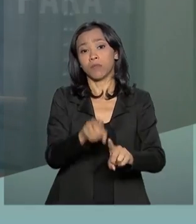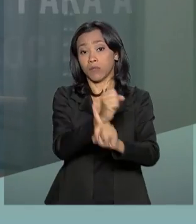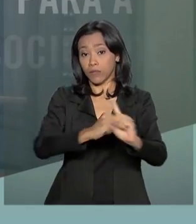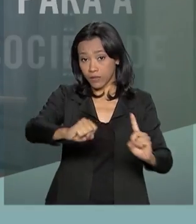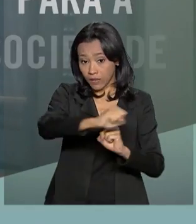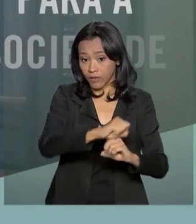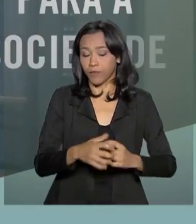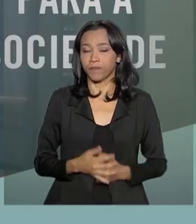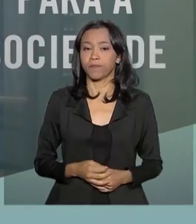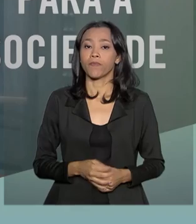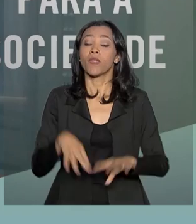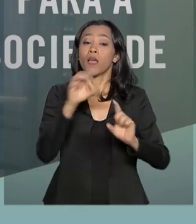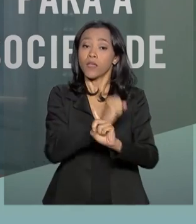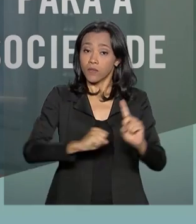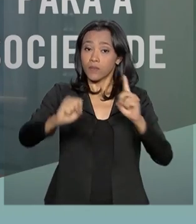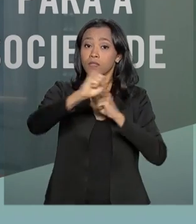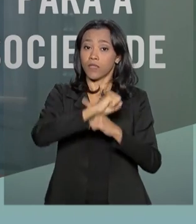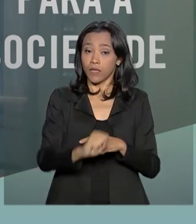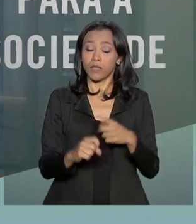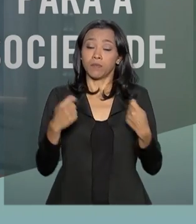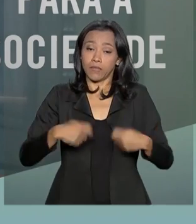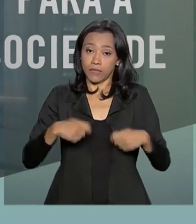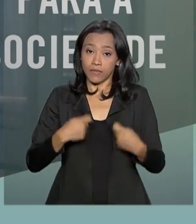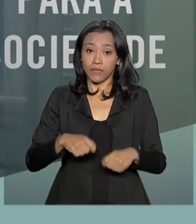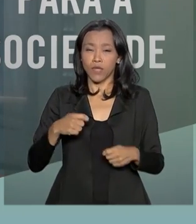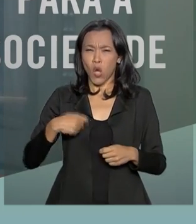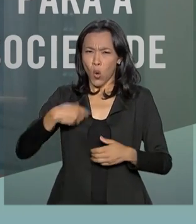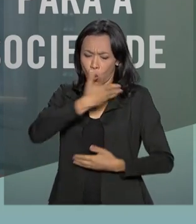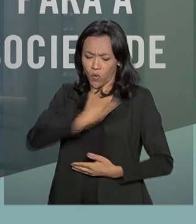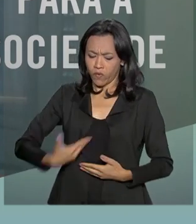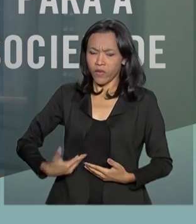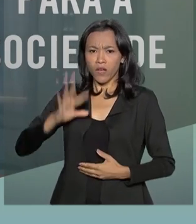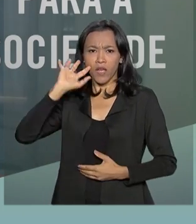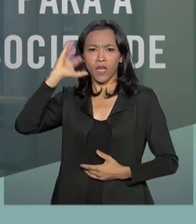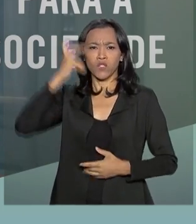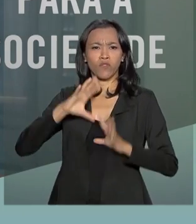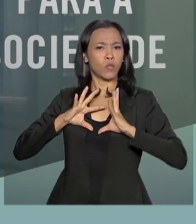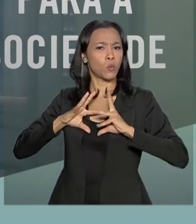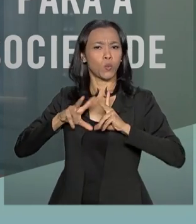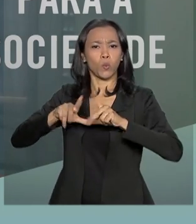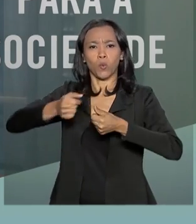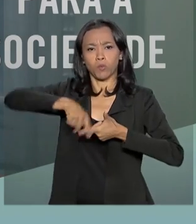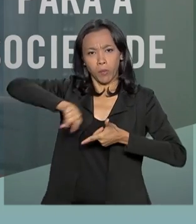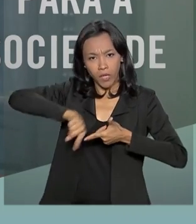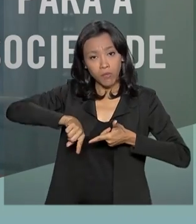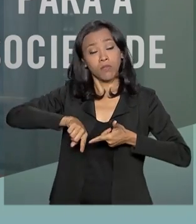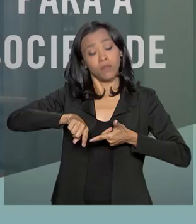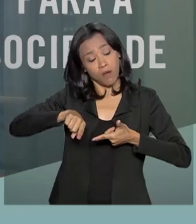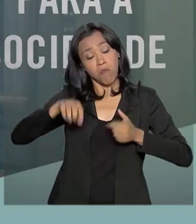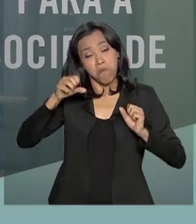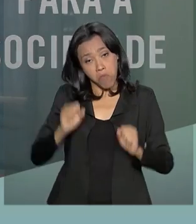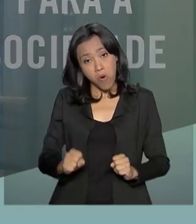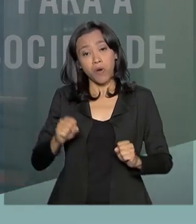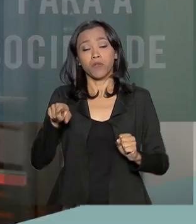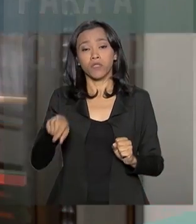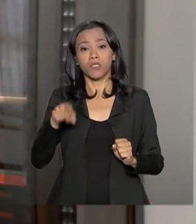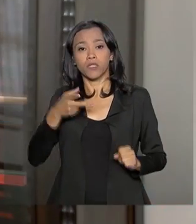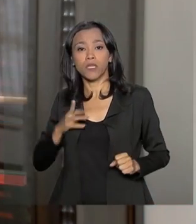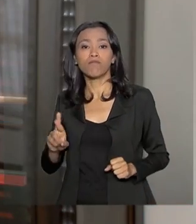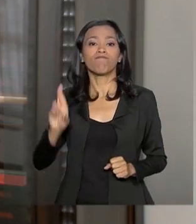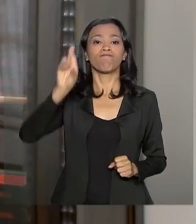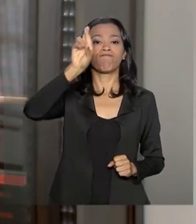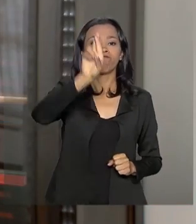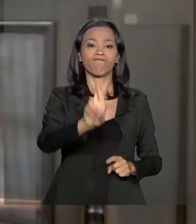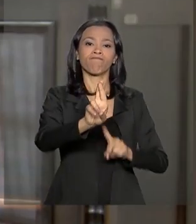que ter presente que o governo não resolve todos os problemas, mas o governo pode ser um ator, pode liderar um